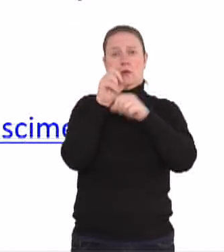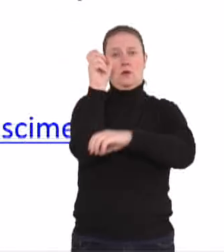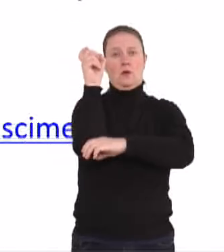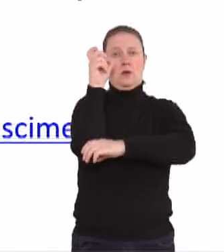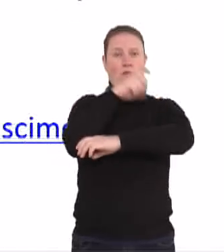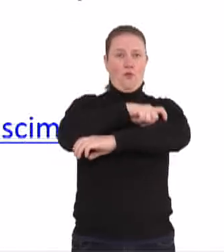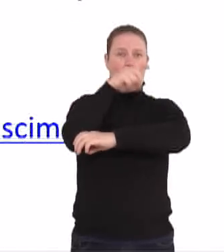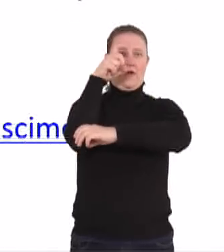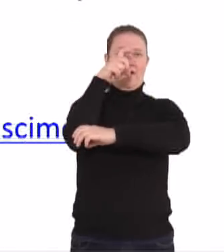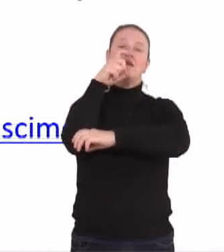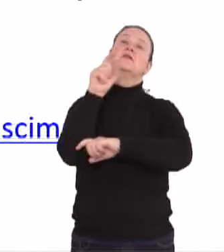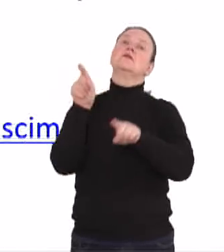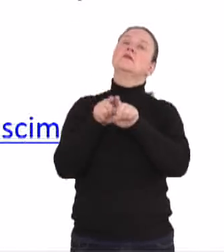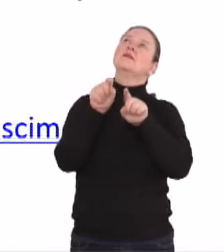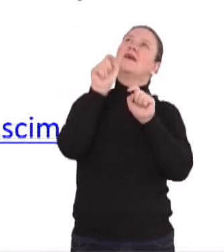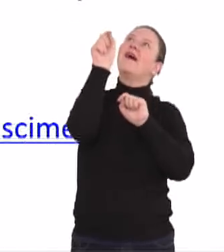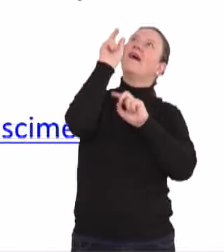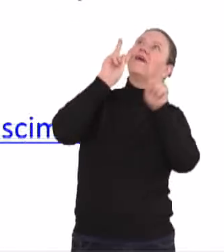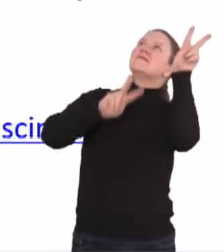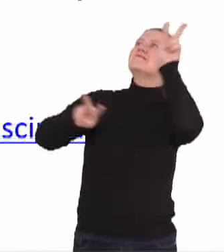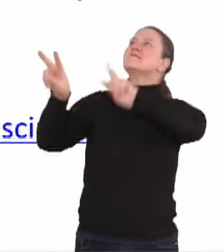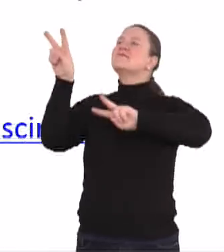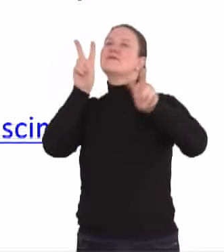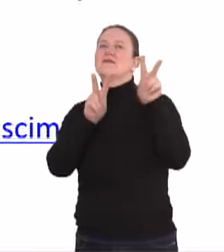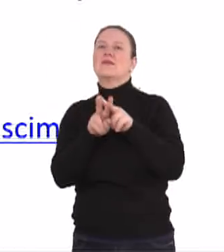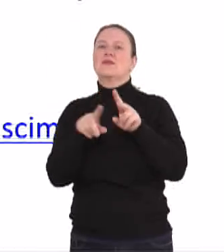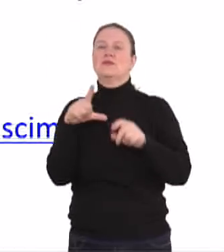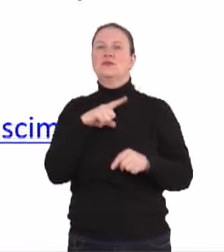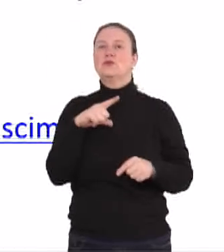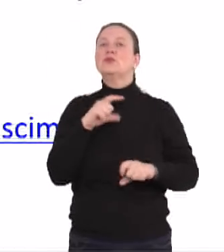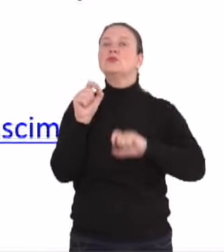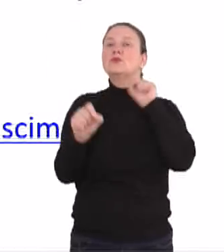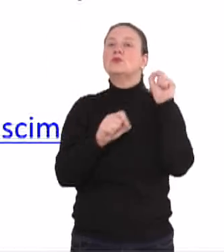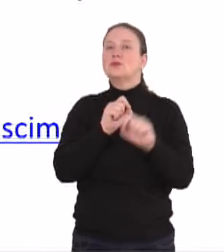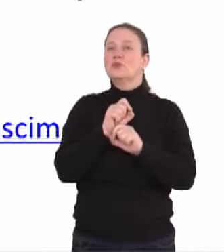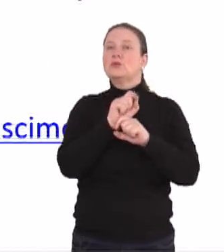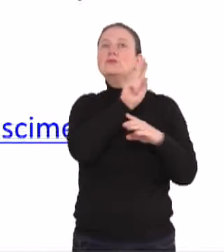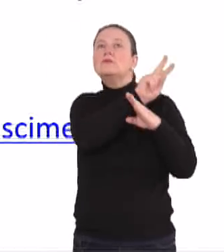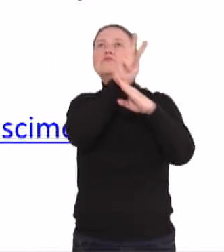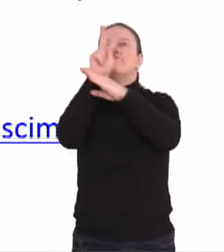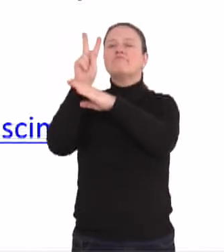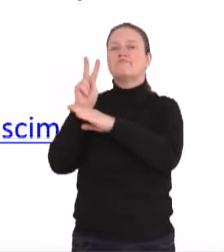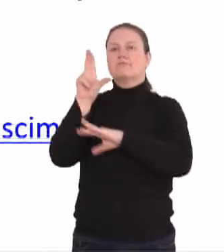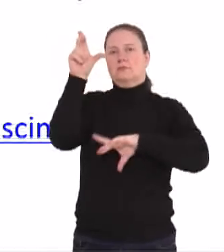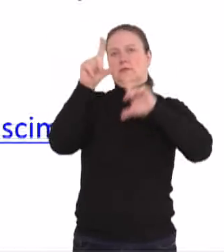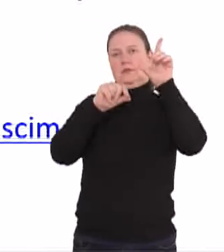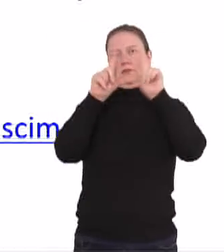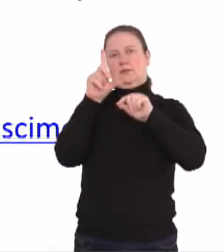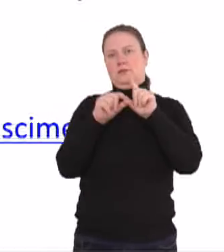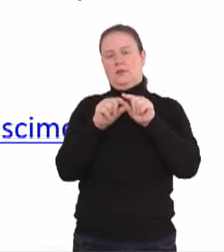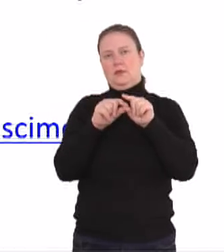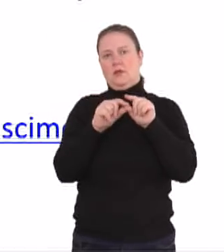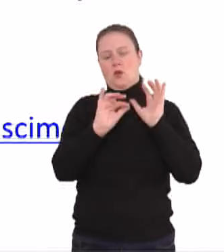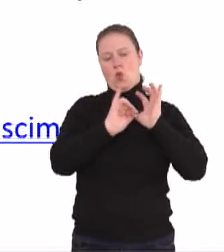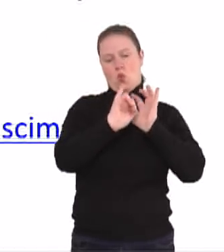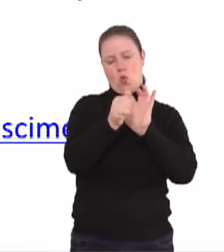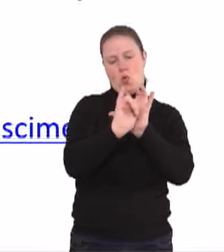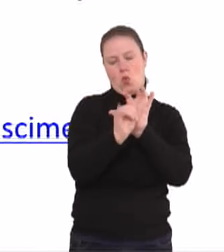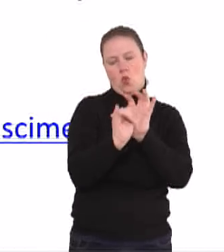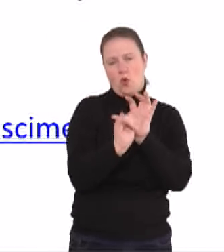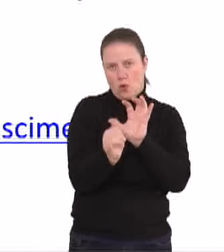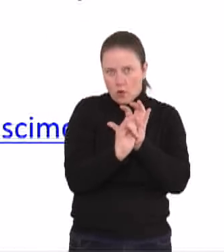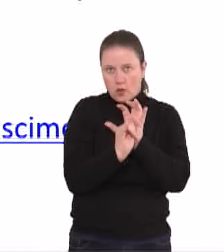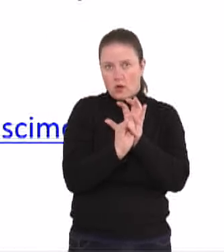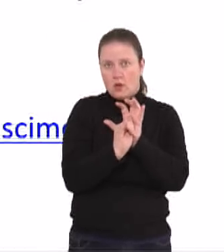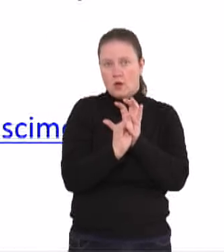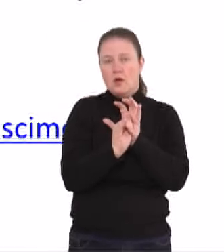no espaço celeste, onde se tornaram os guardiões das estrelas. Lenda maior e contada por Maria de la